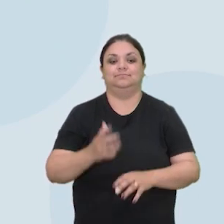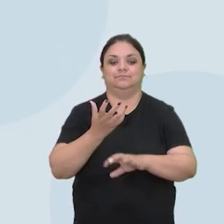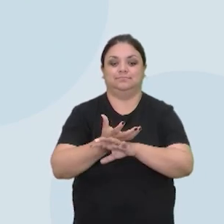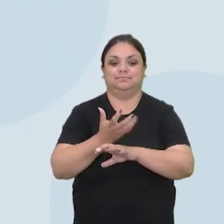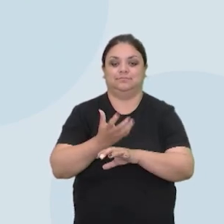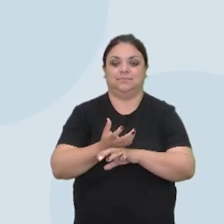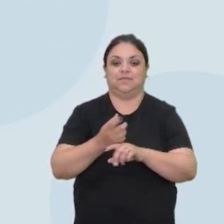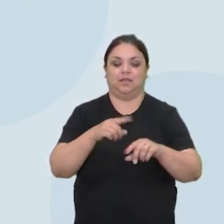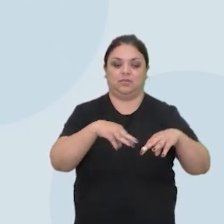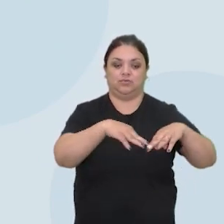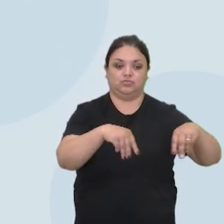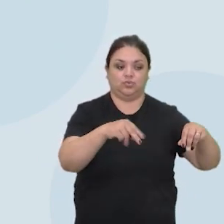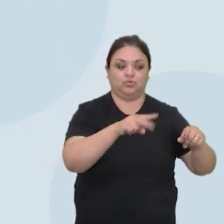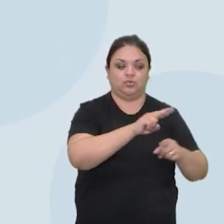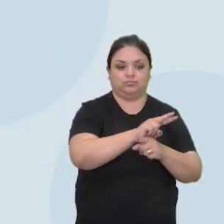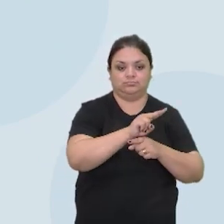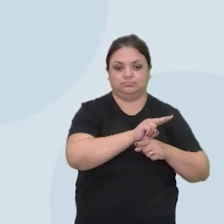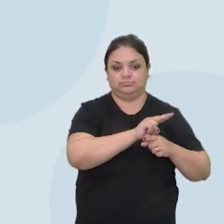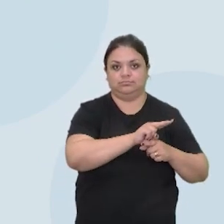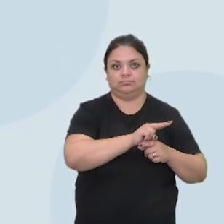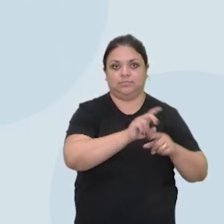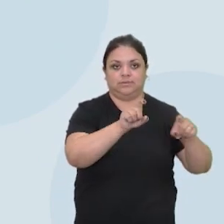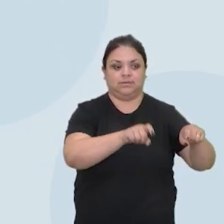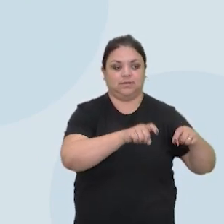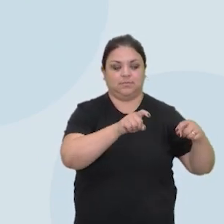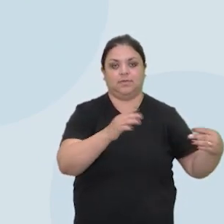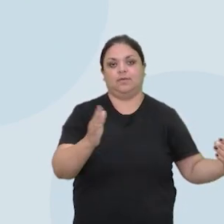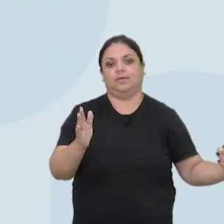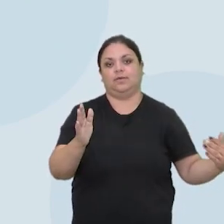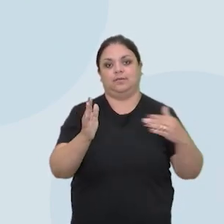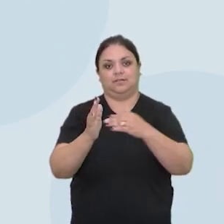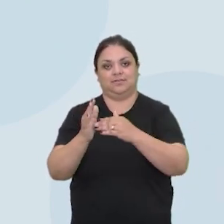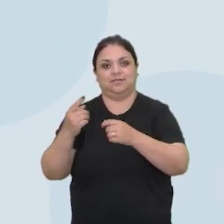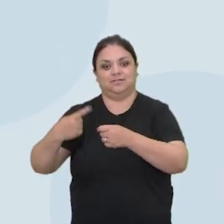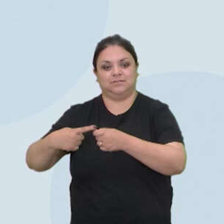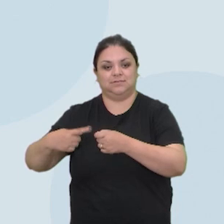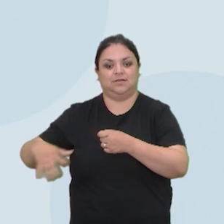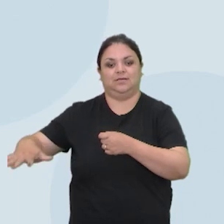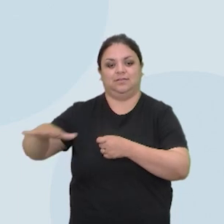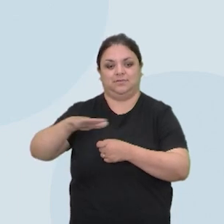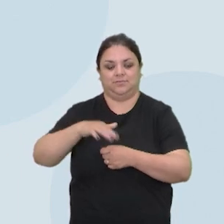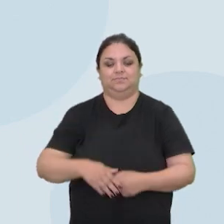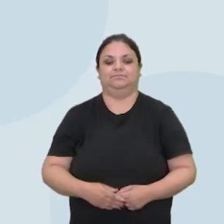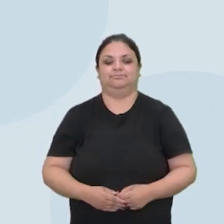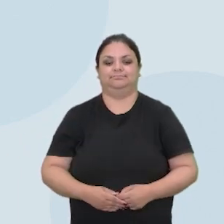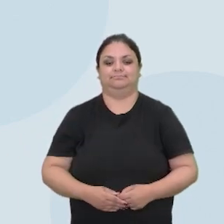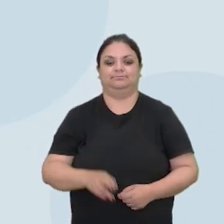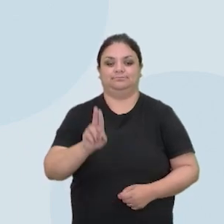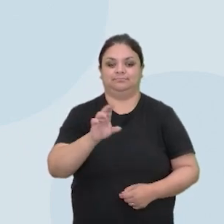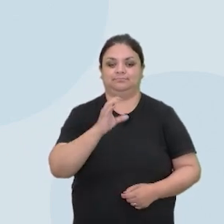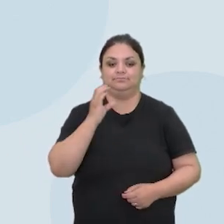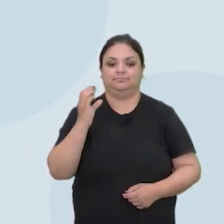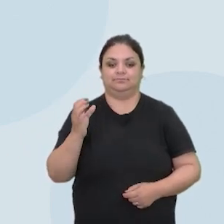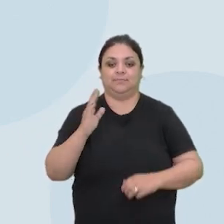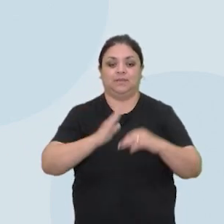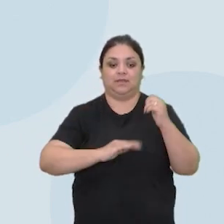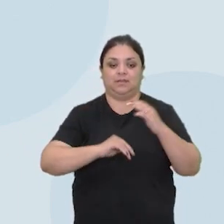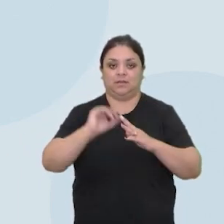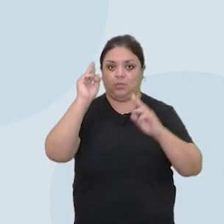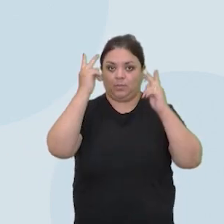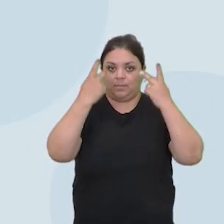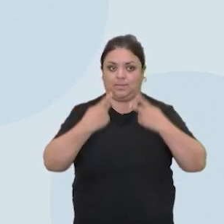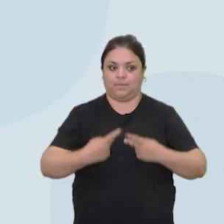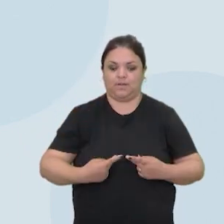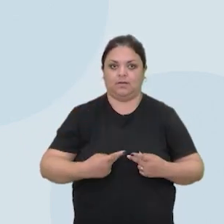campo à cidade, e a unidade curricular 2, ação humana e suas consequências. E o nosso componente, claro, nosso